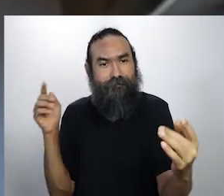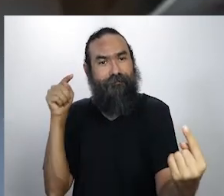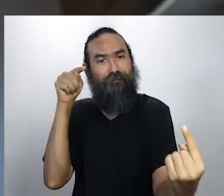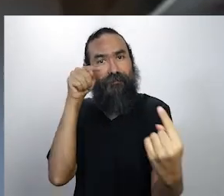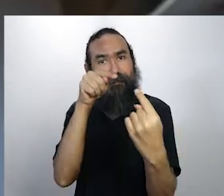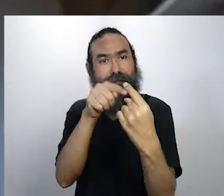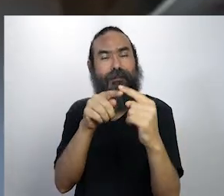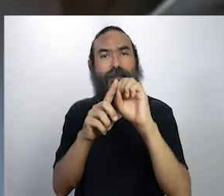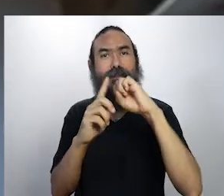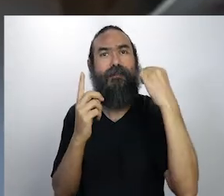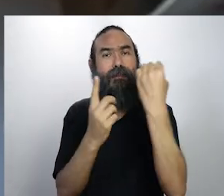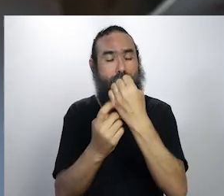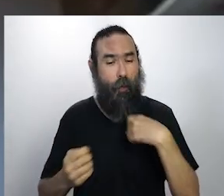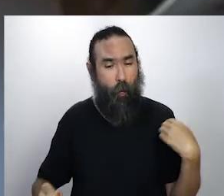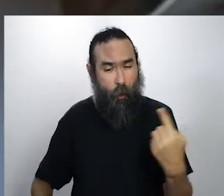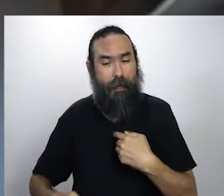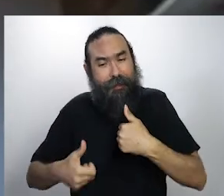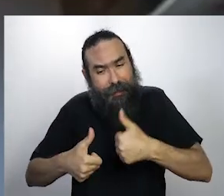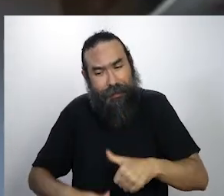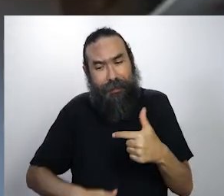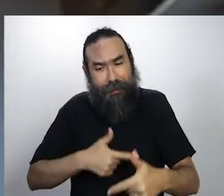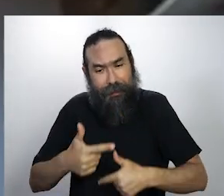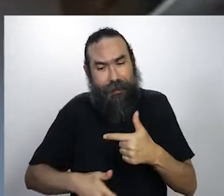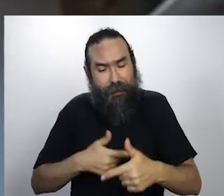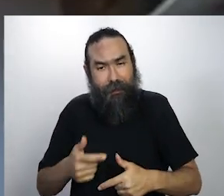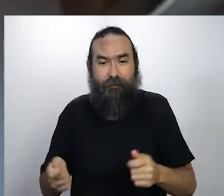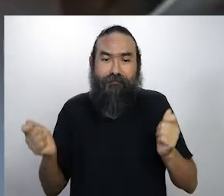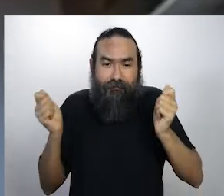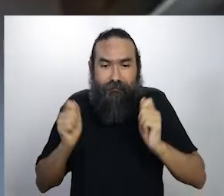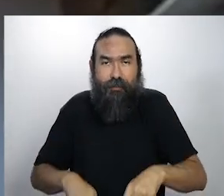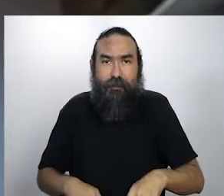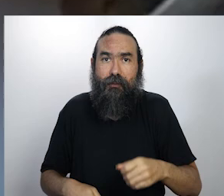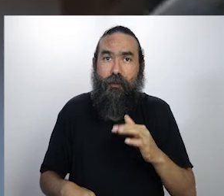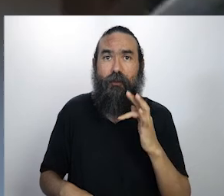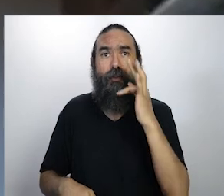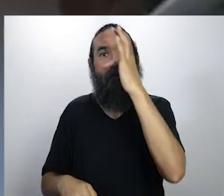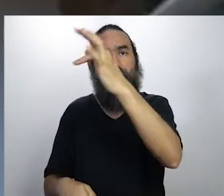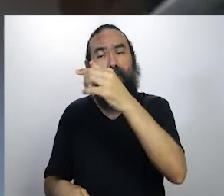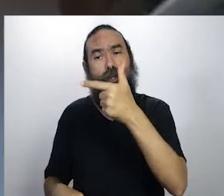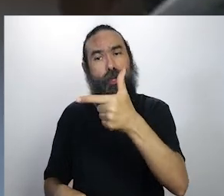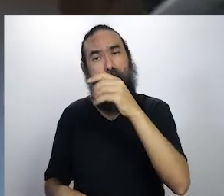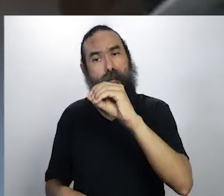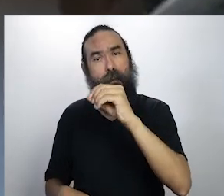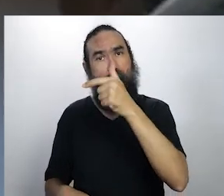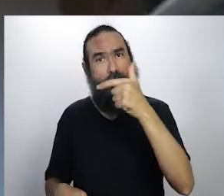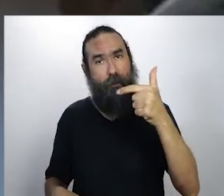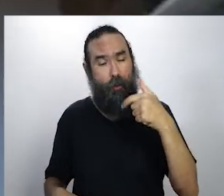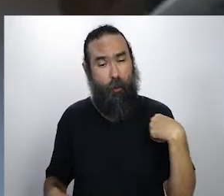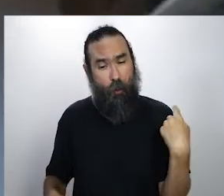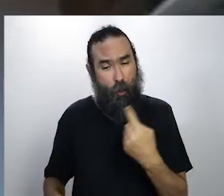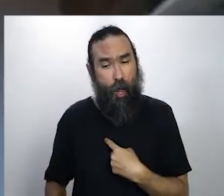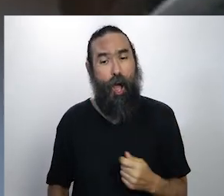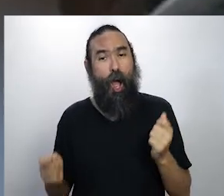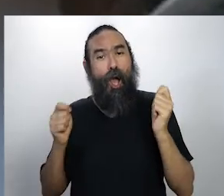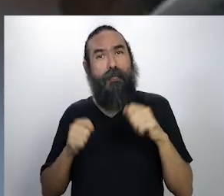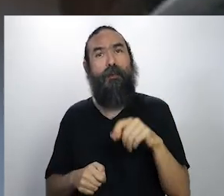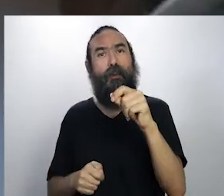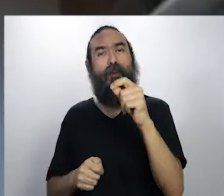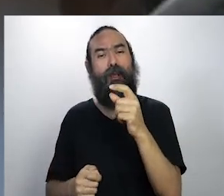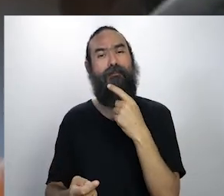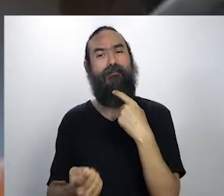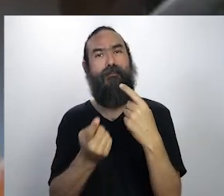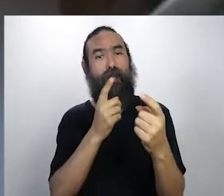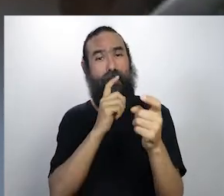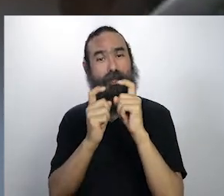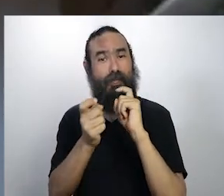isso, esse é o trabalho que a gente está fazendo agora, para que a partir de 2022 a gente possa estar já em diálogo,